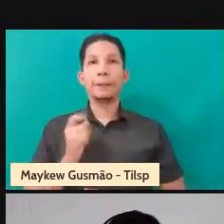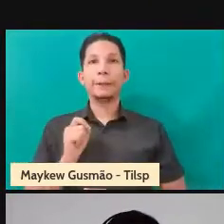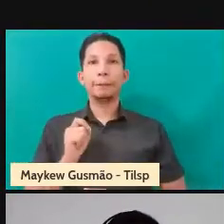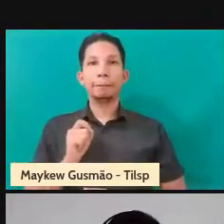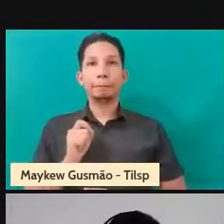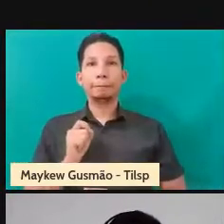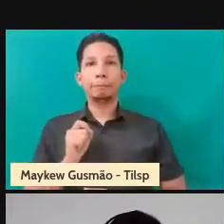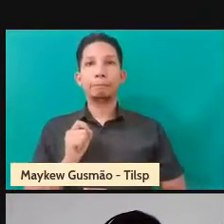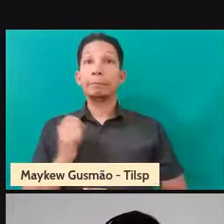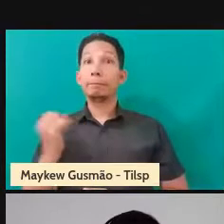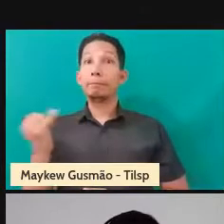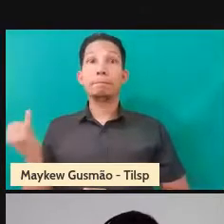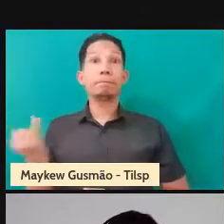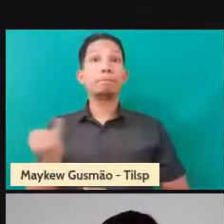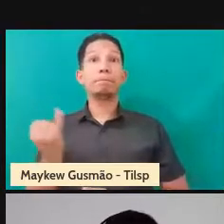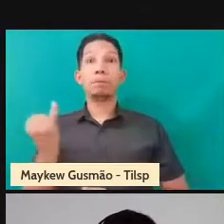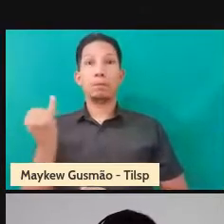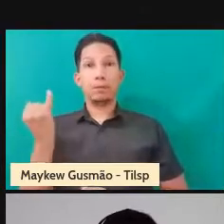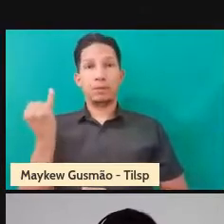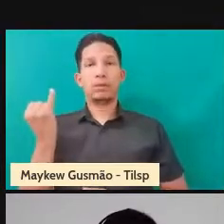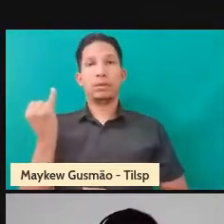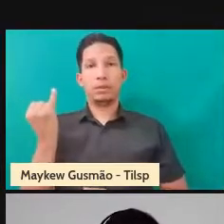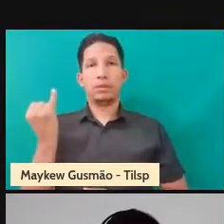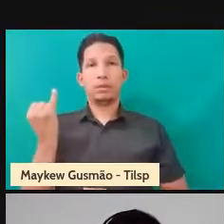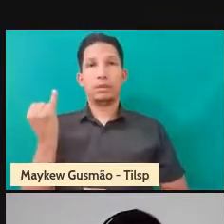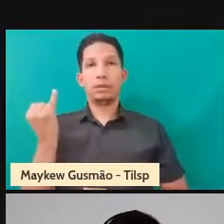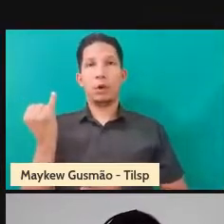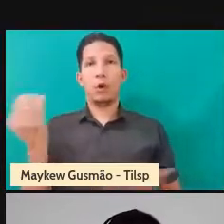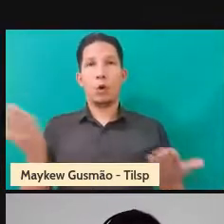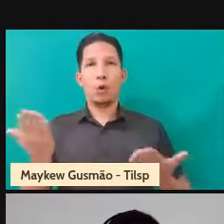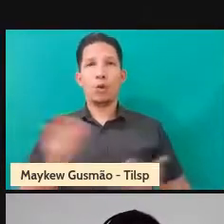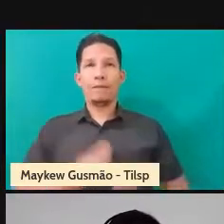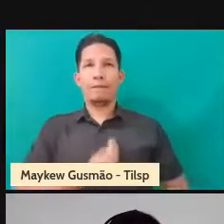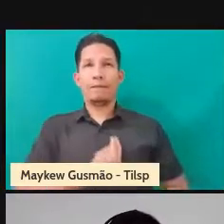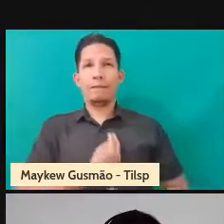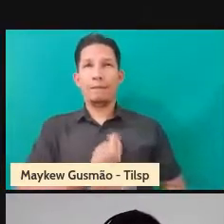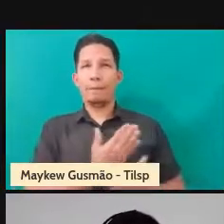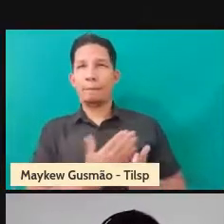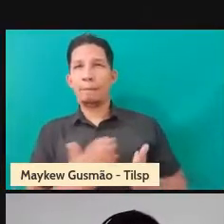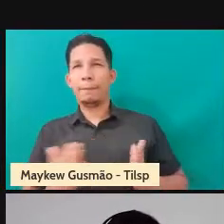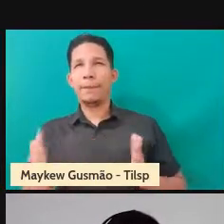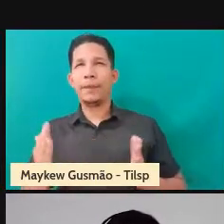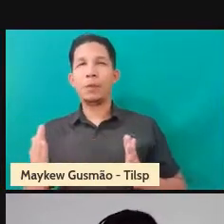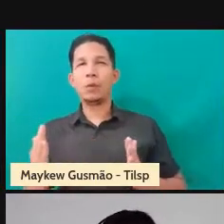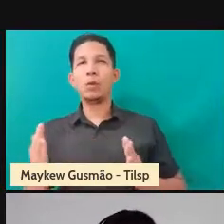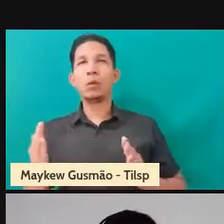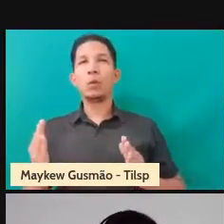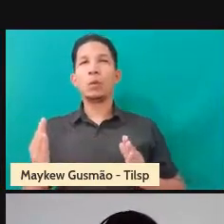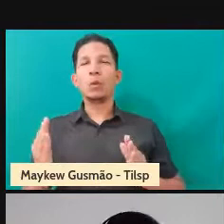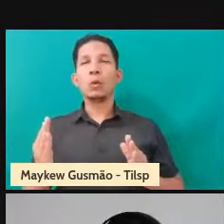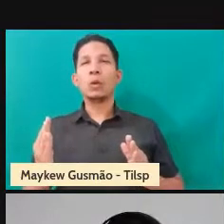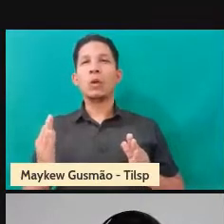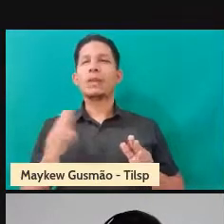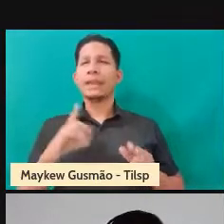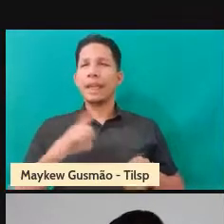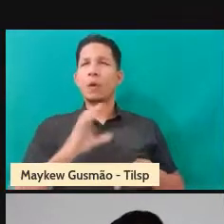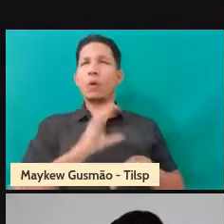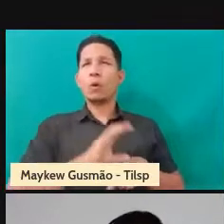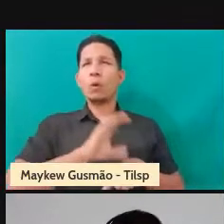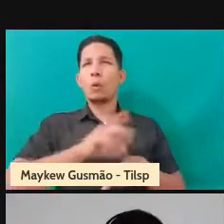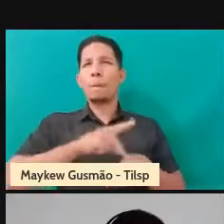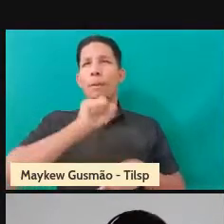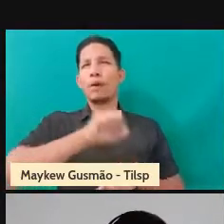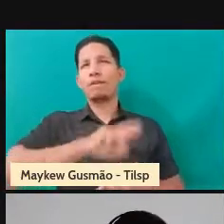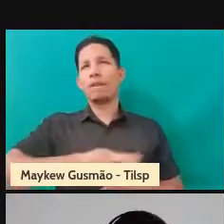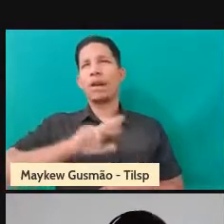muito importante o momento que a gente vive hoje, de vários cursos de pós-graduação em